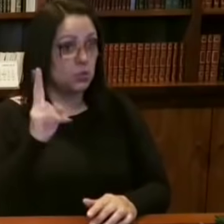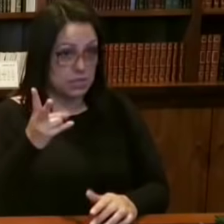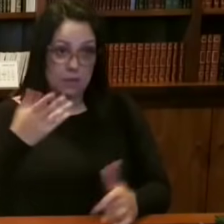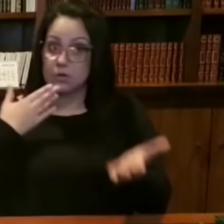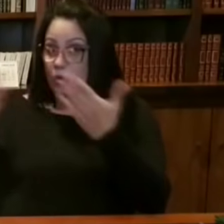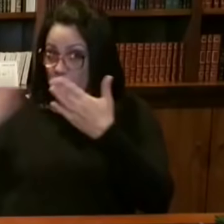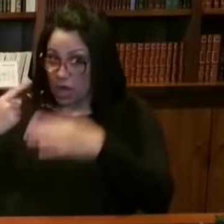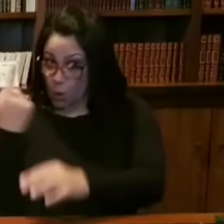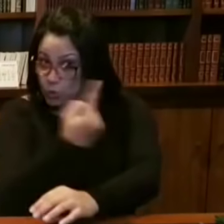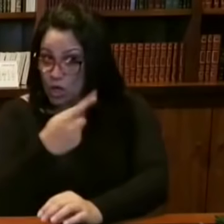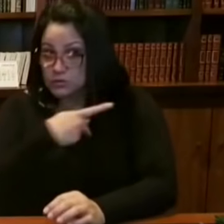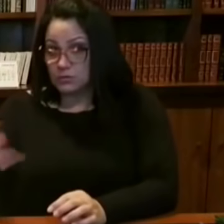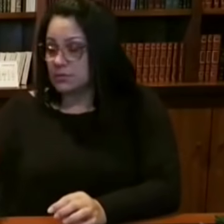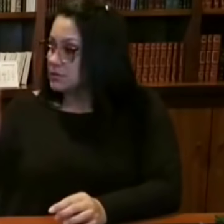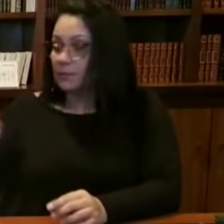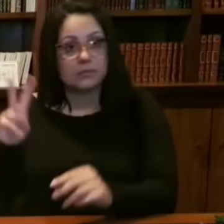seguinte.